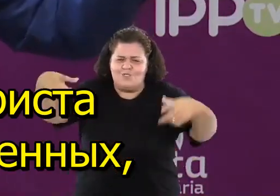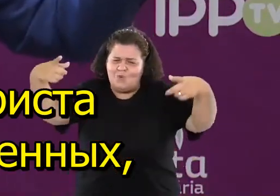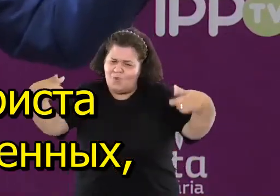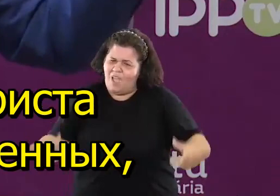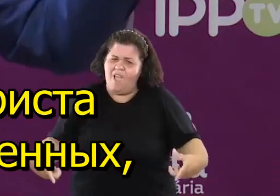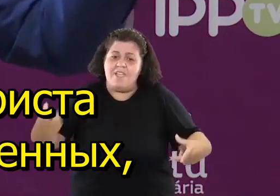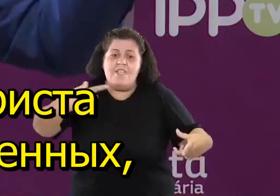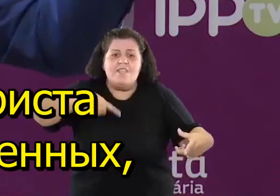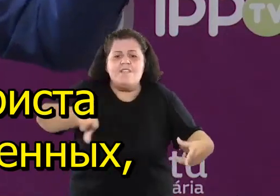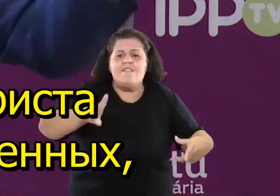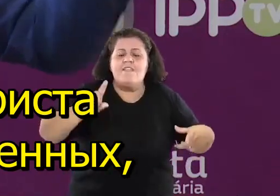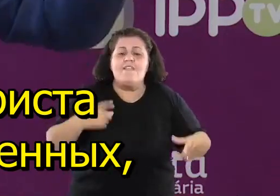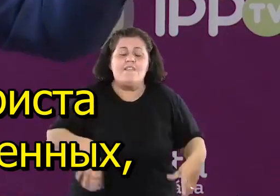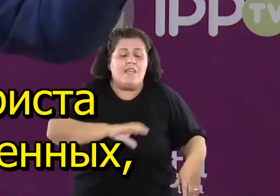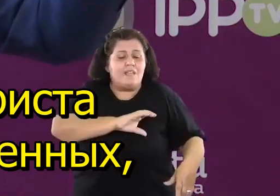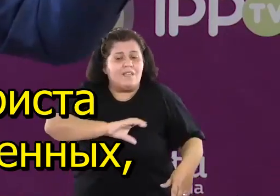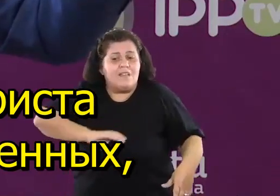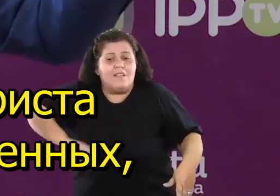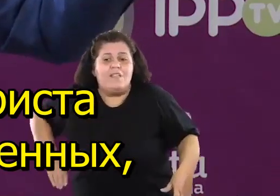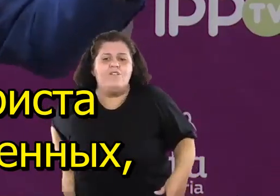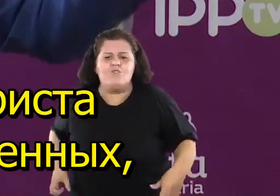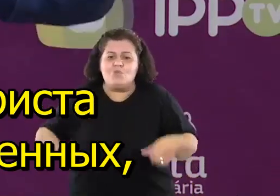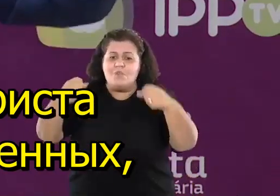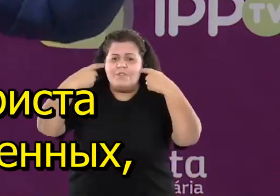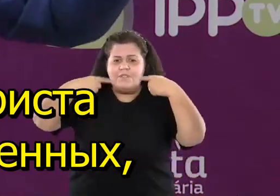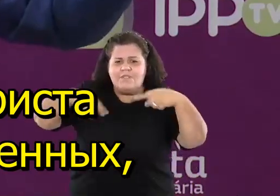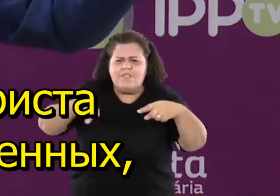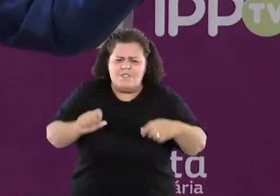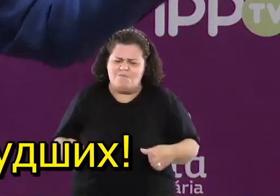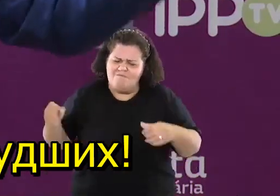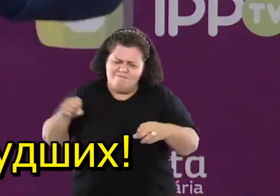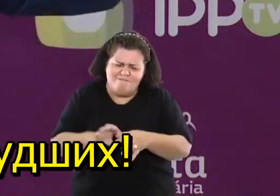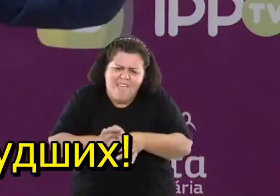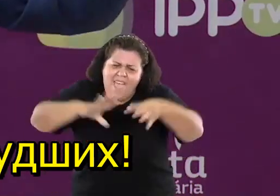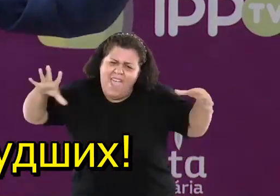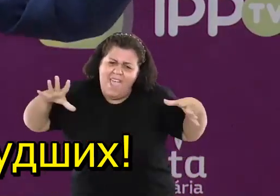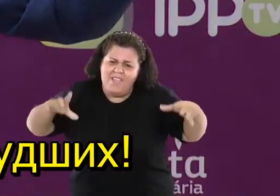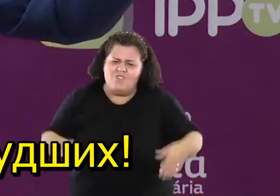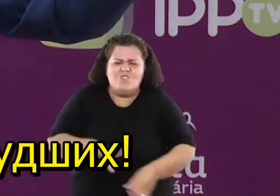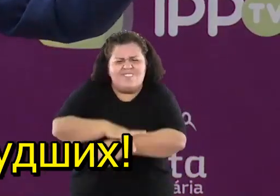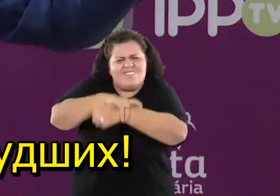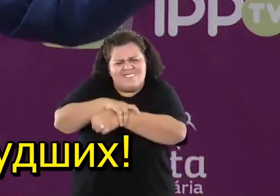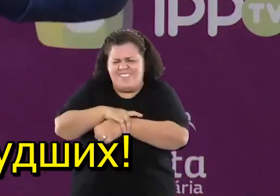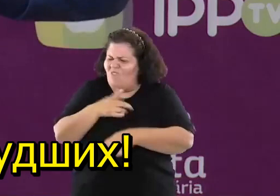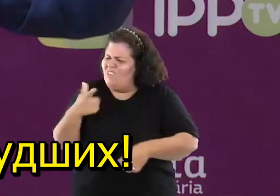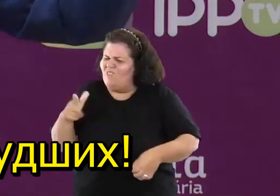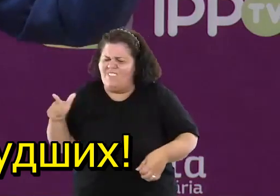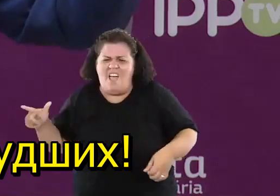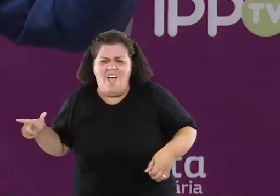Cristo ressurreto quebre algemas, liberte cativos, cure enfermos,